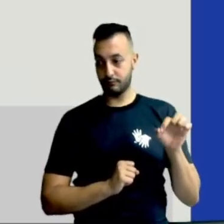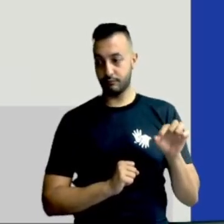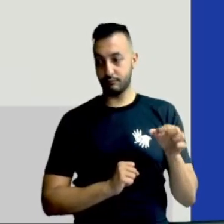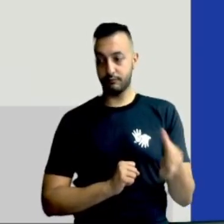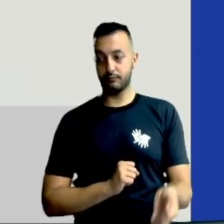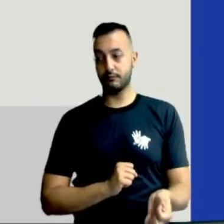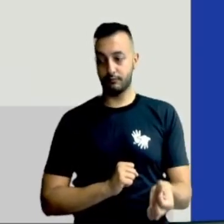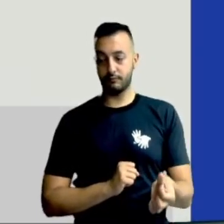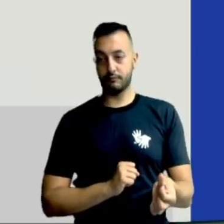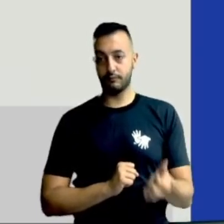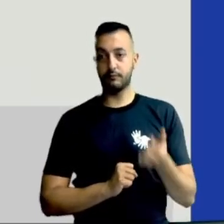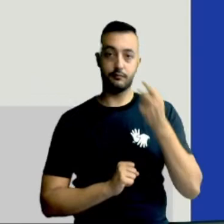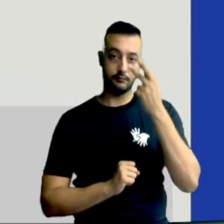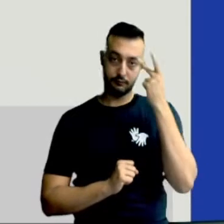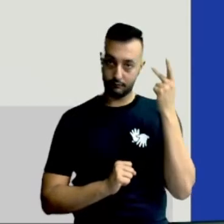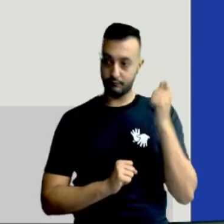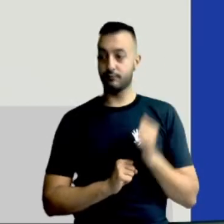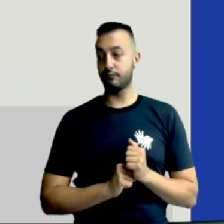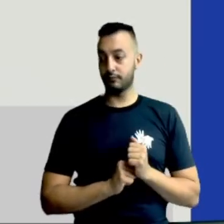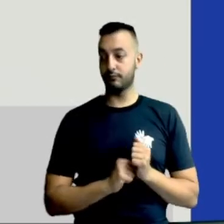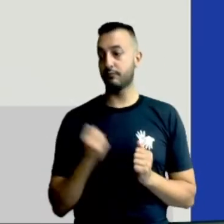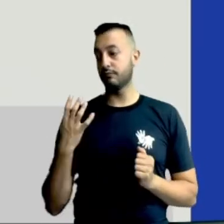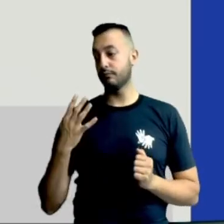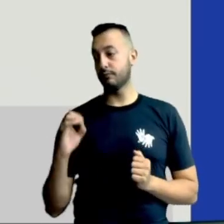136.706 habitantes,